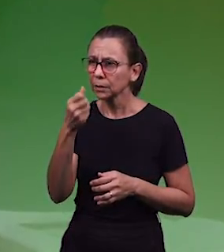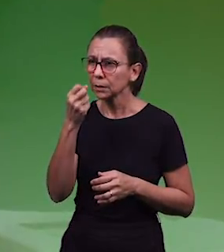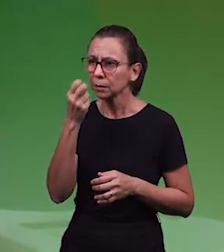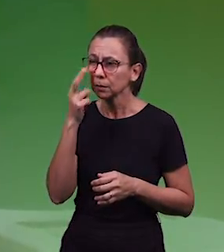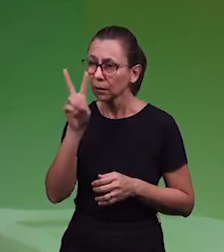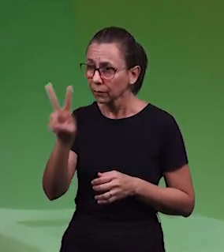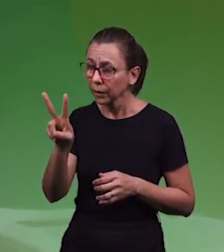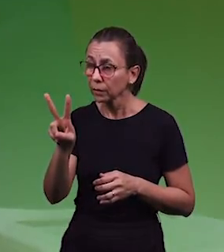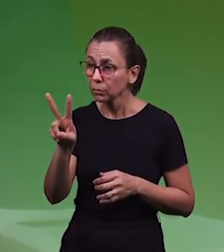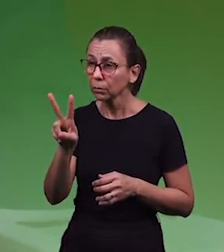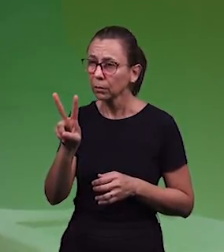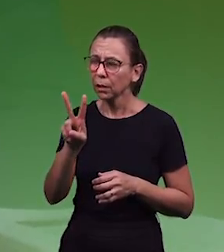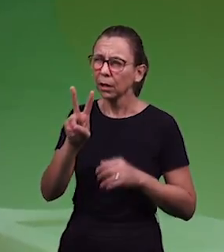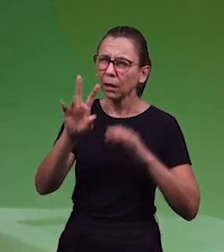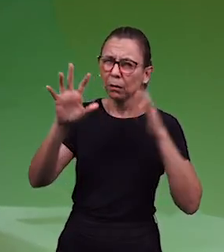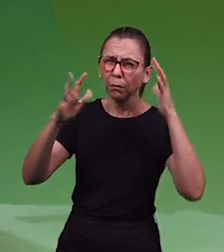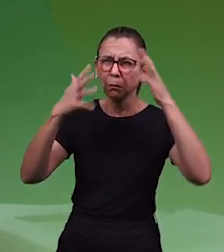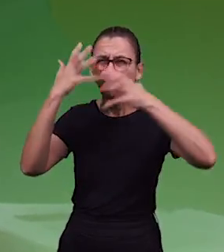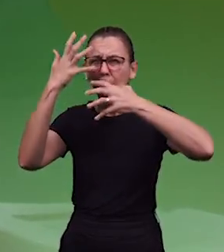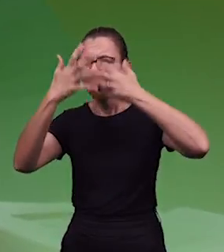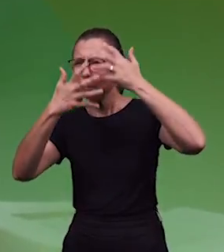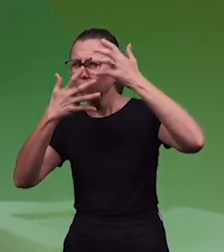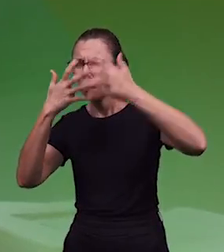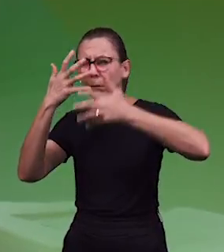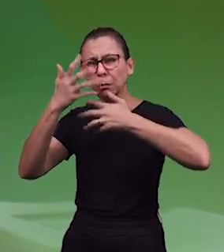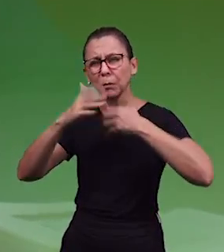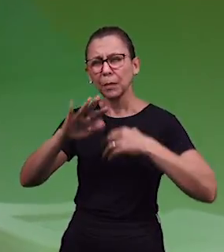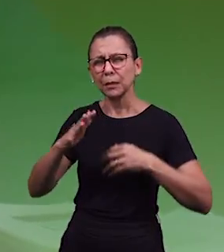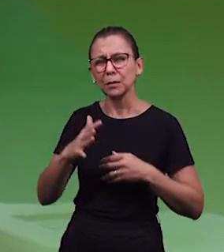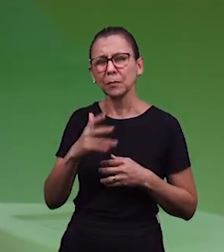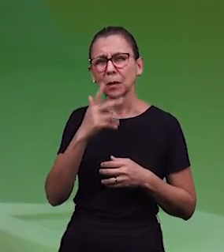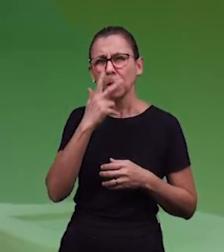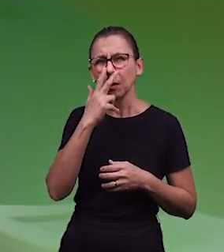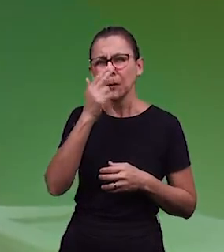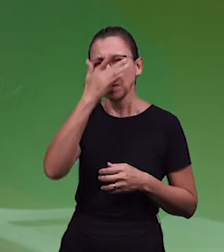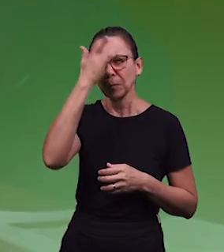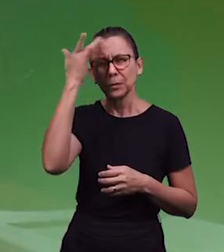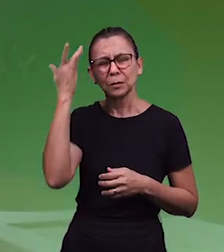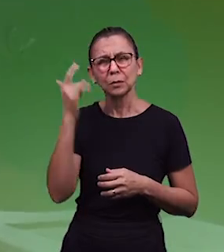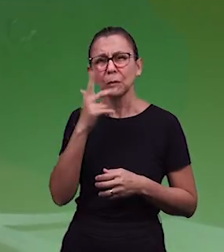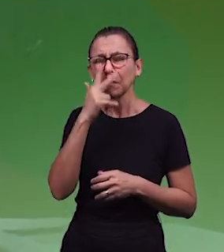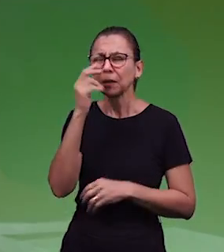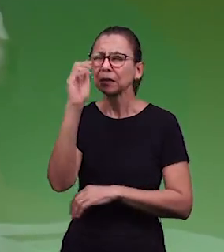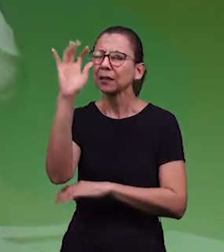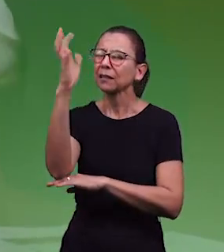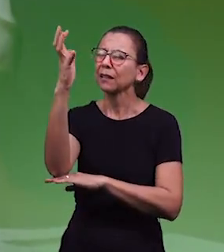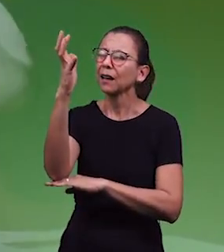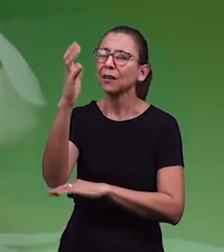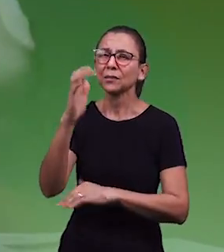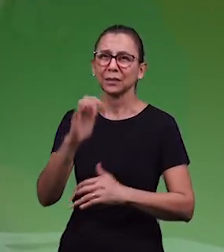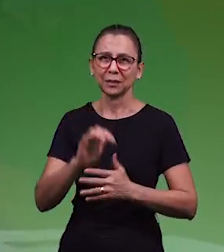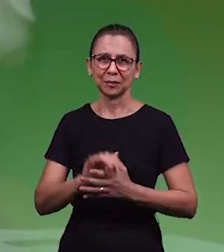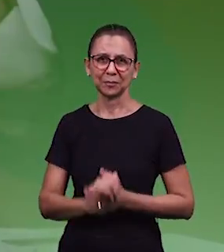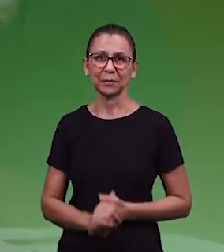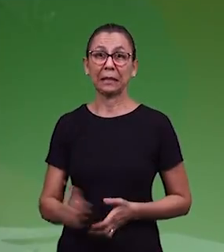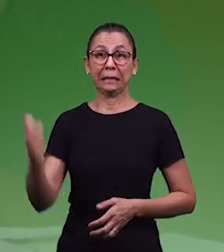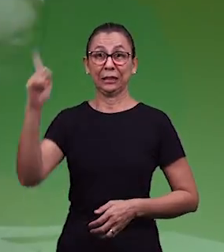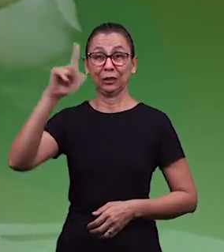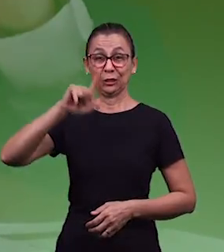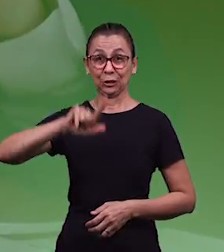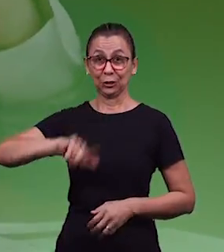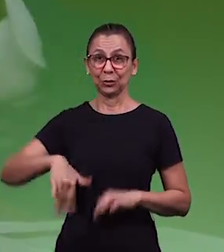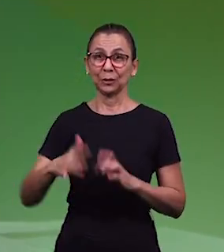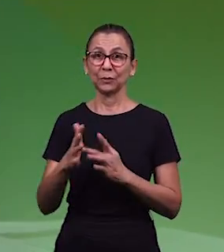não é? Para quem não estava vendo nada, está ótimo. Mas o Senhor impôs as mãos novamente, vejo perfeitamente bem e